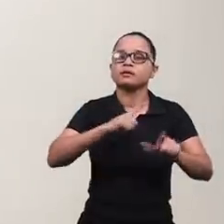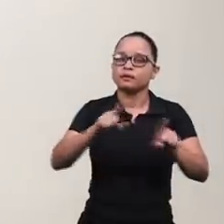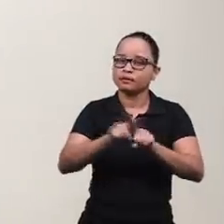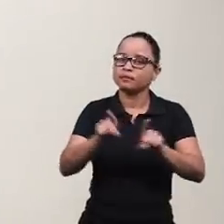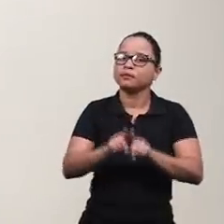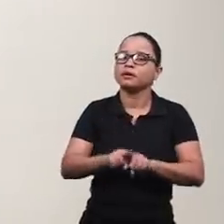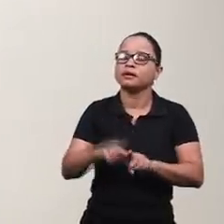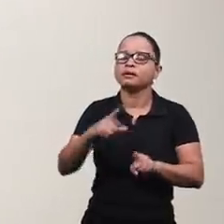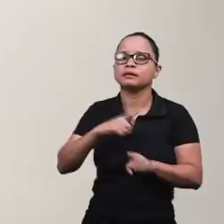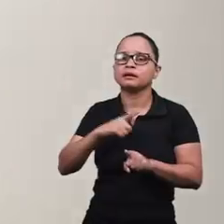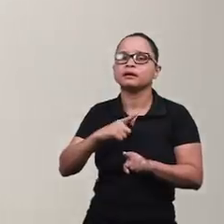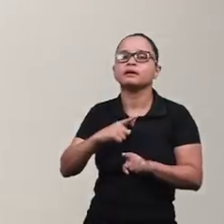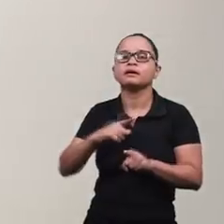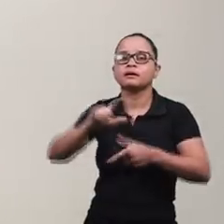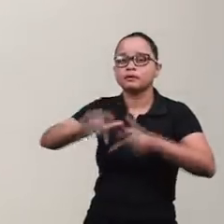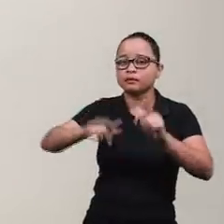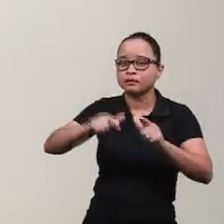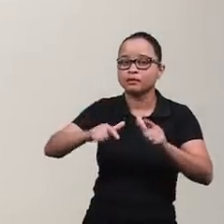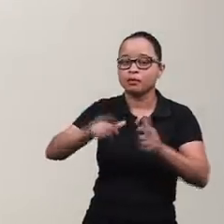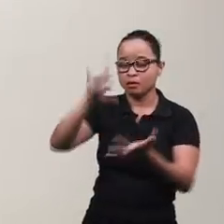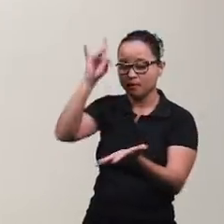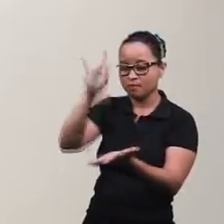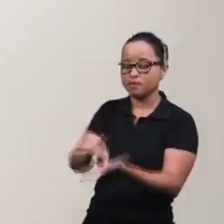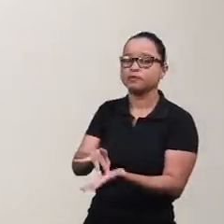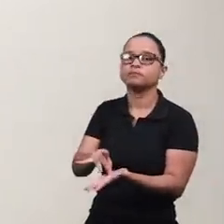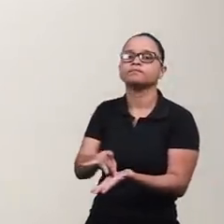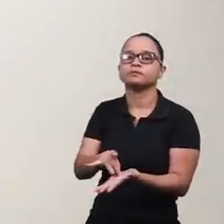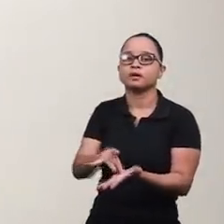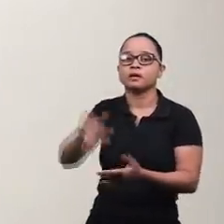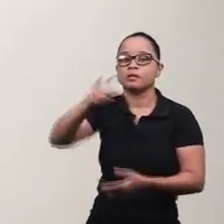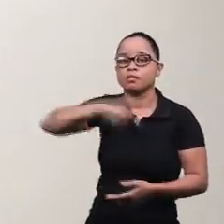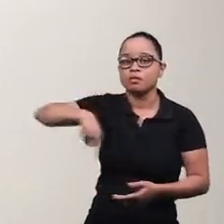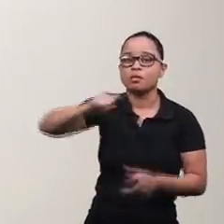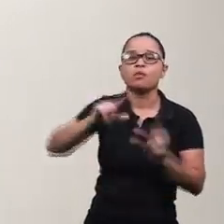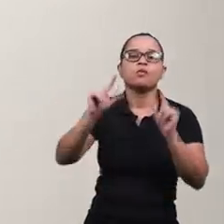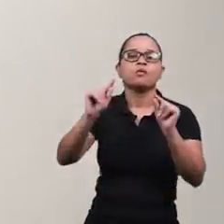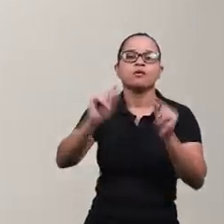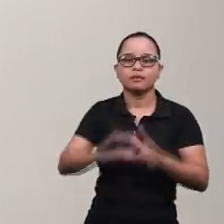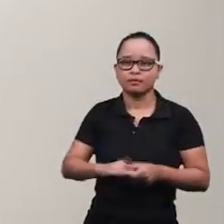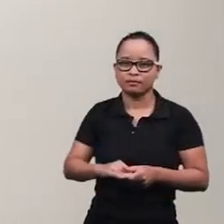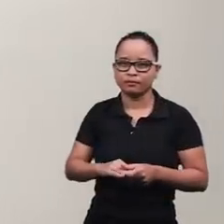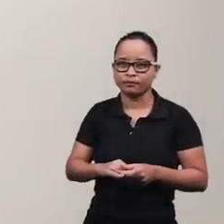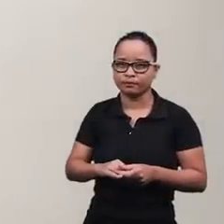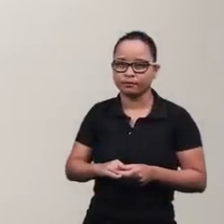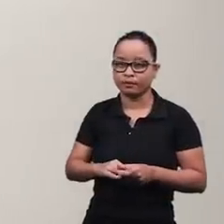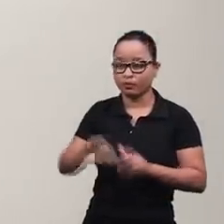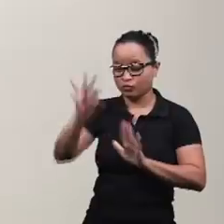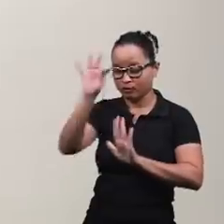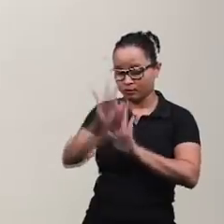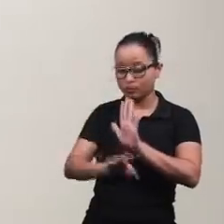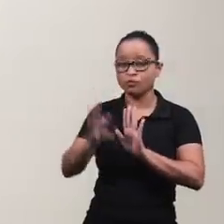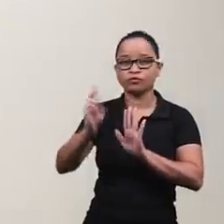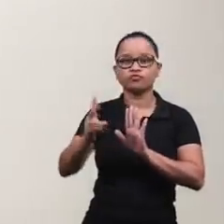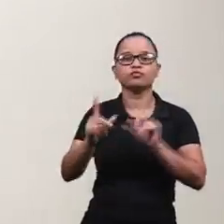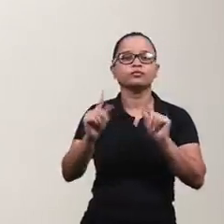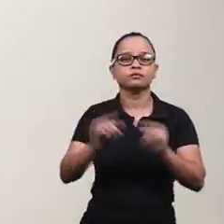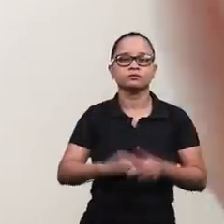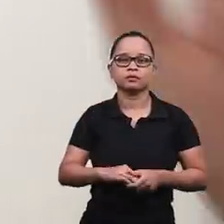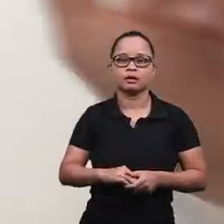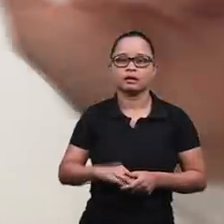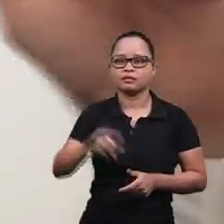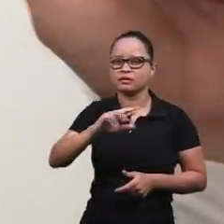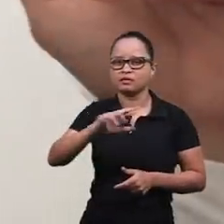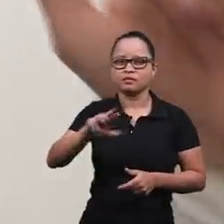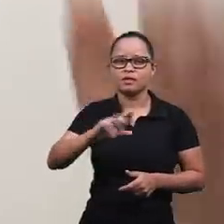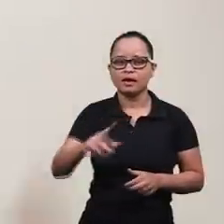tem Israel TIM por figura nós temos pelo que é verdadeiro e nós fomos aqui nós não somos agora o texto ele continua dia